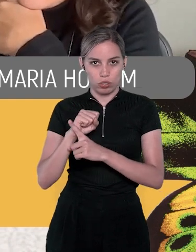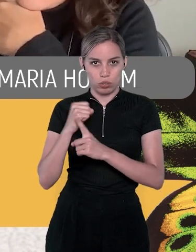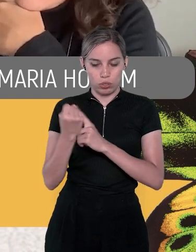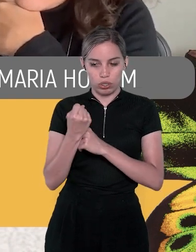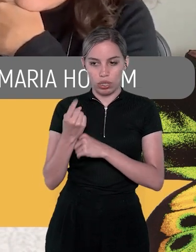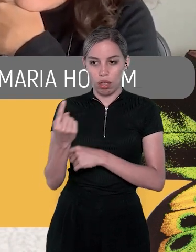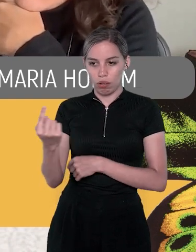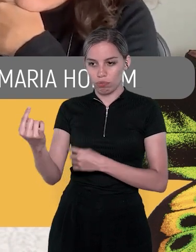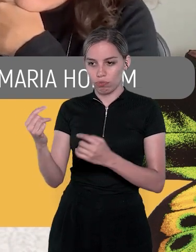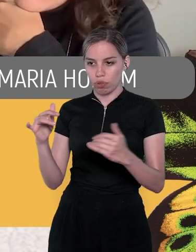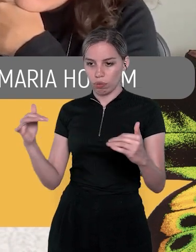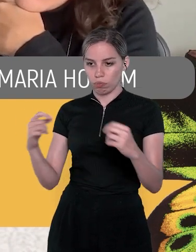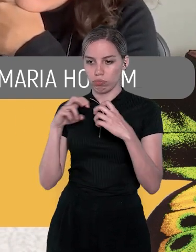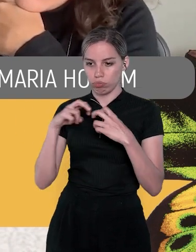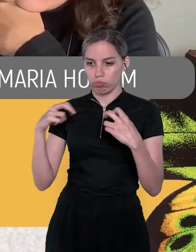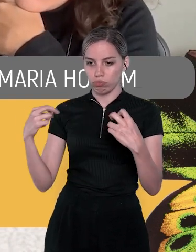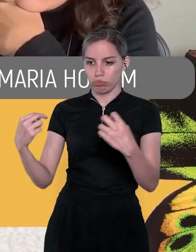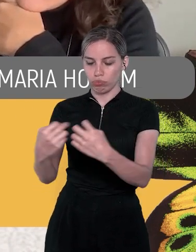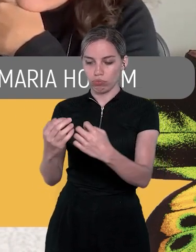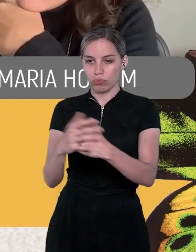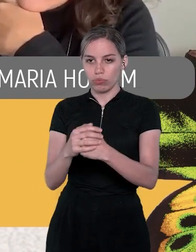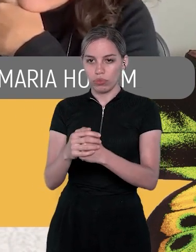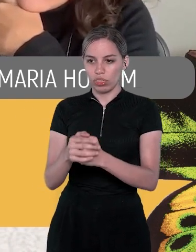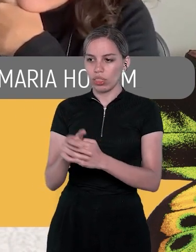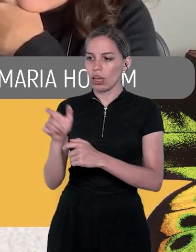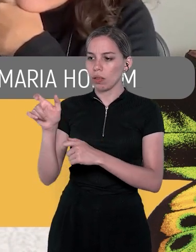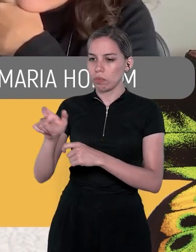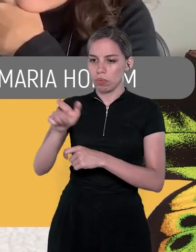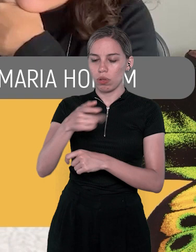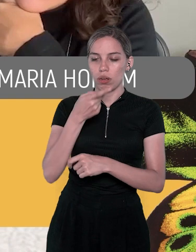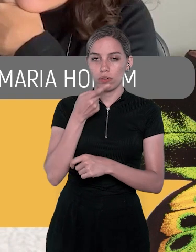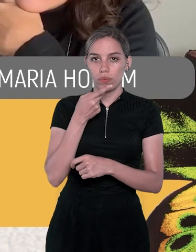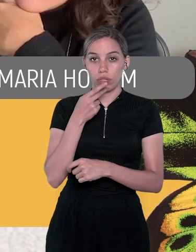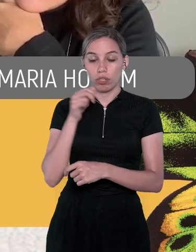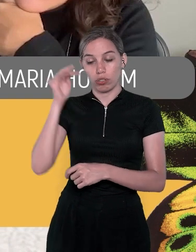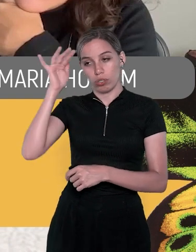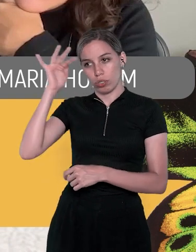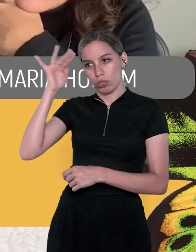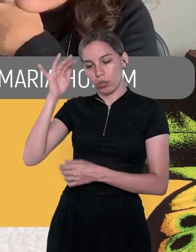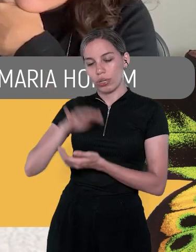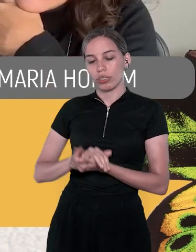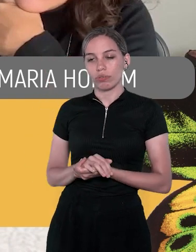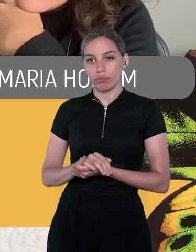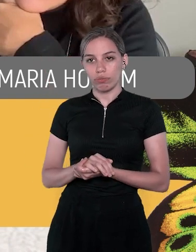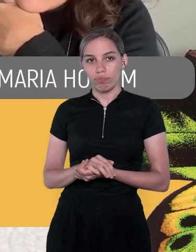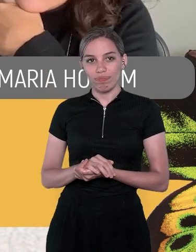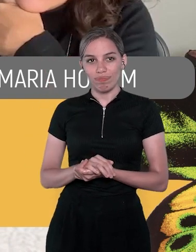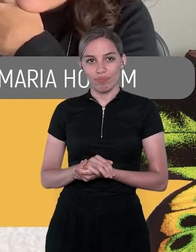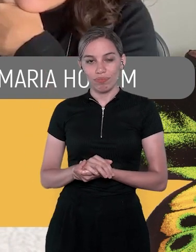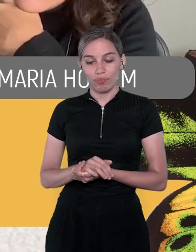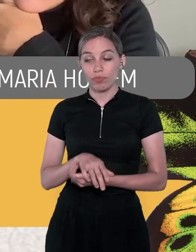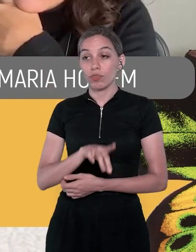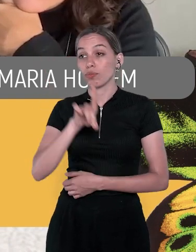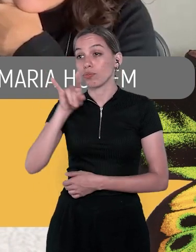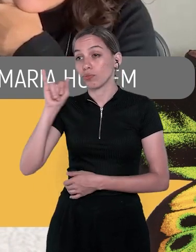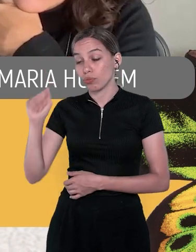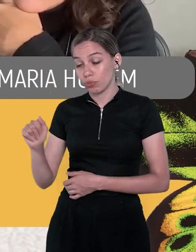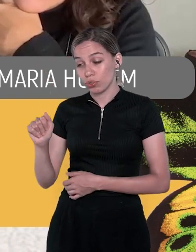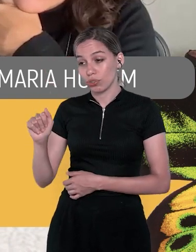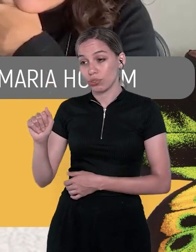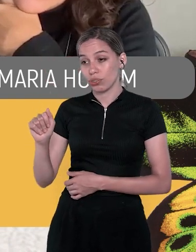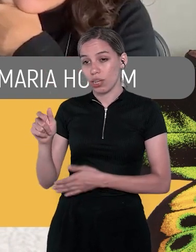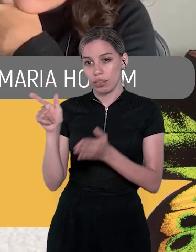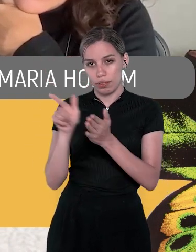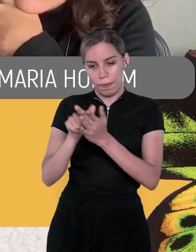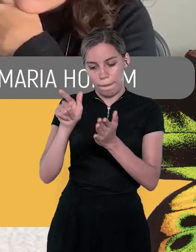alunos, e eles falavam do sonho deles, que era o dia que o paper de sociologia ou de